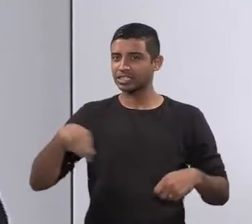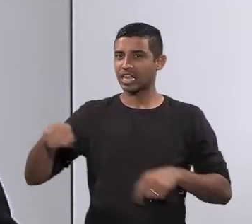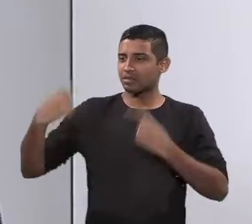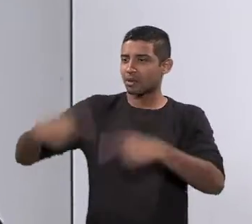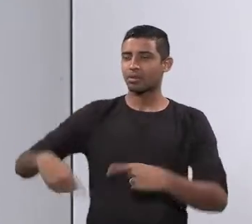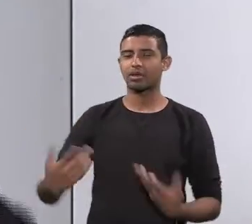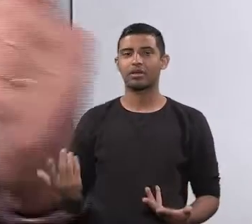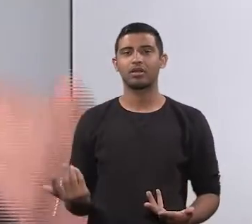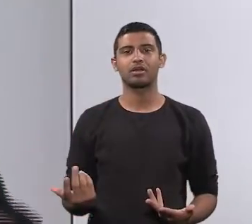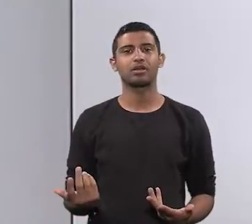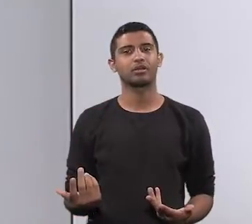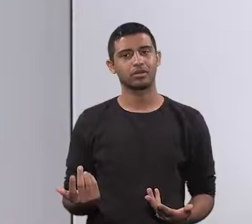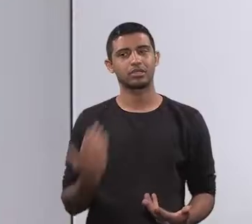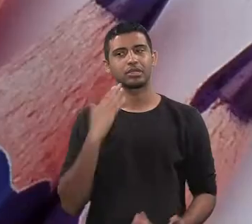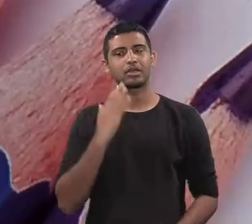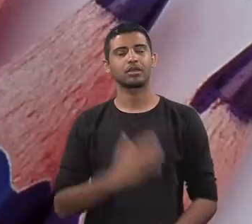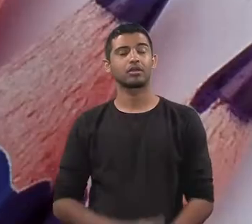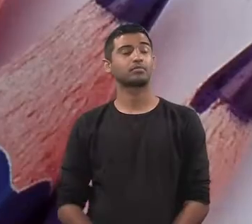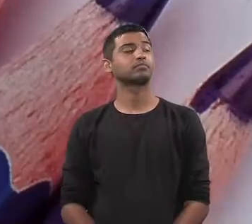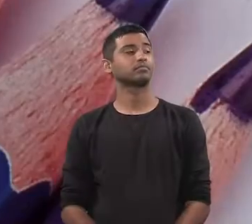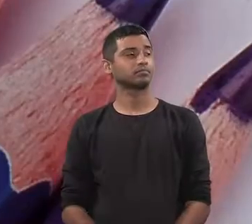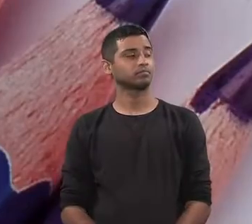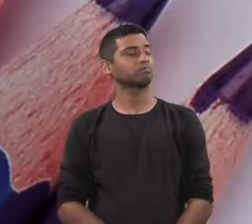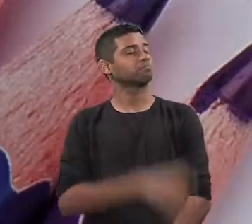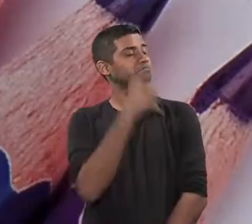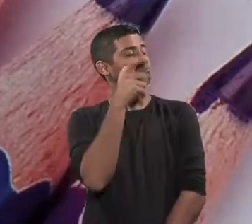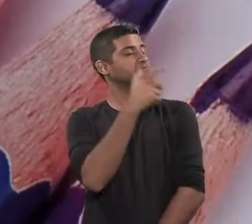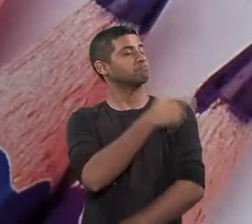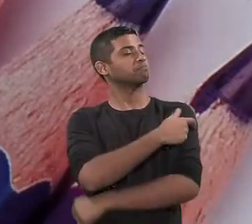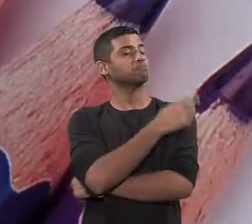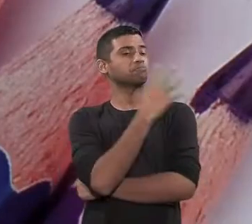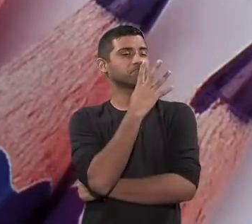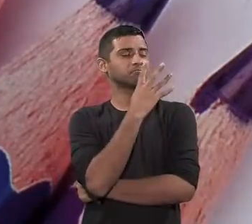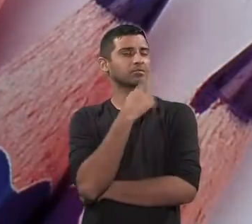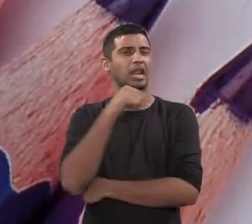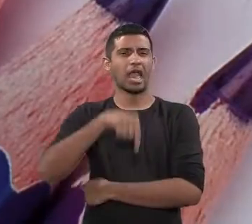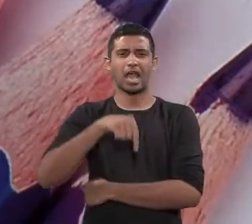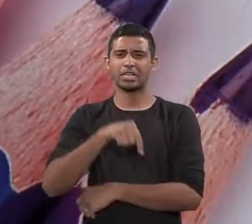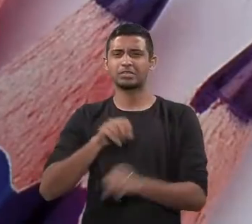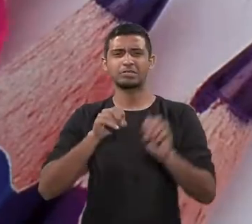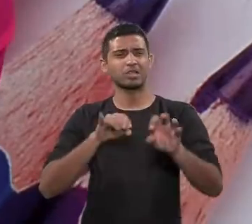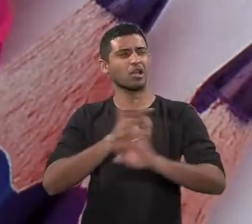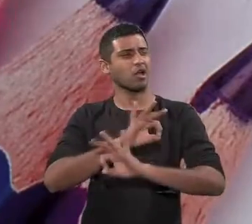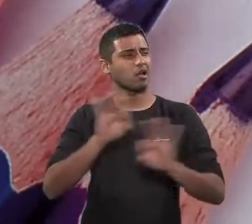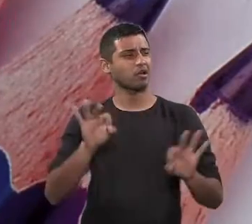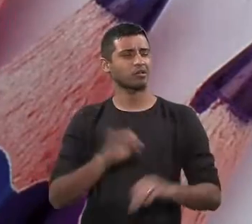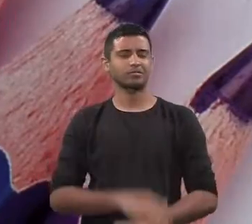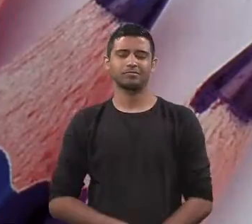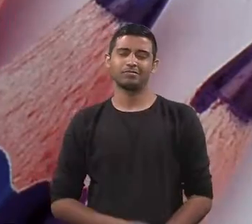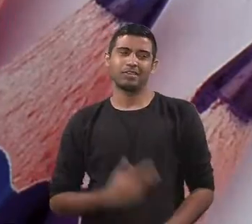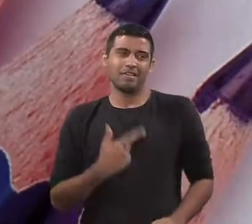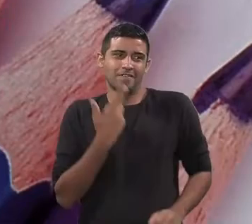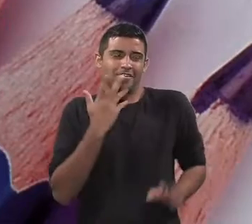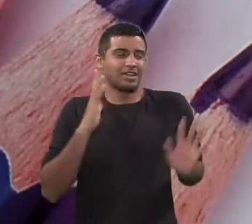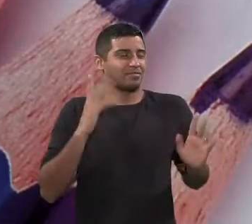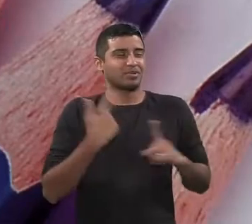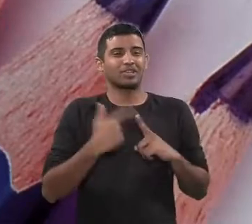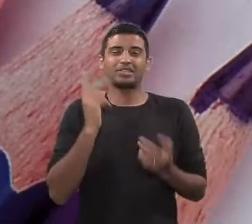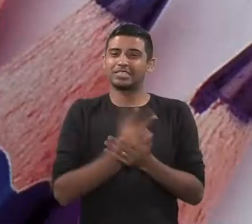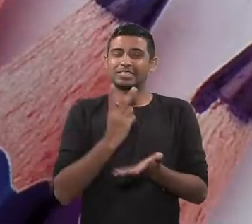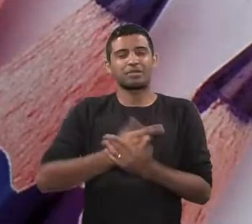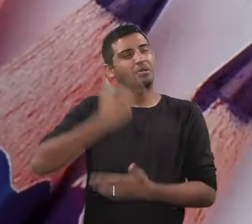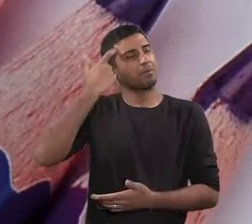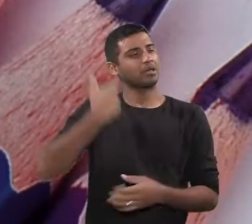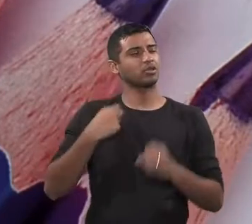não... Simplesmente criou-se o hábito. Eu acho interessante, eu acho que esse programa está muito interessante. Eu sou suspeito que eu acho todo o